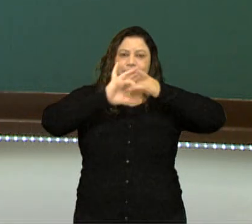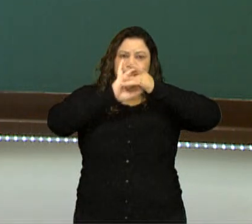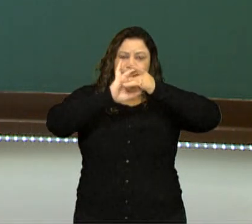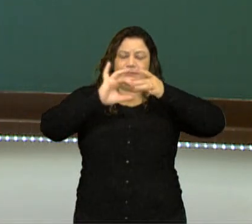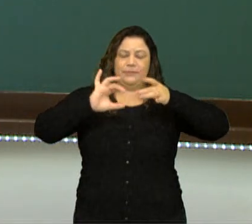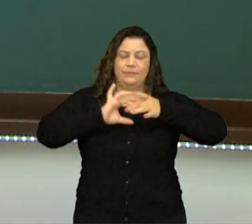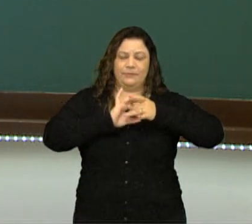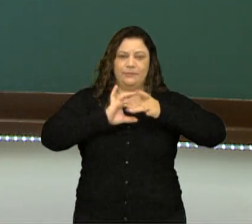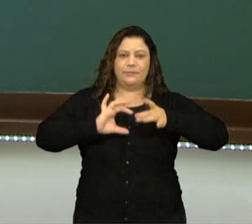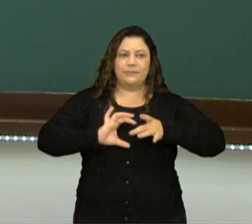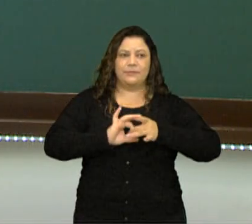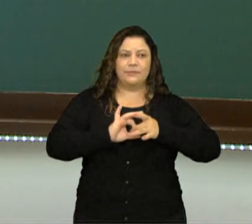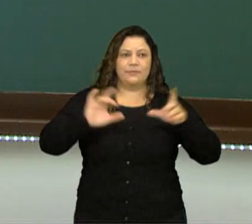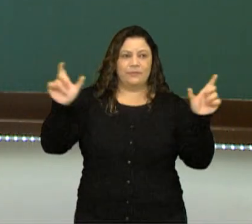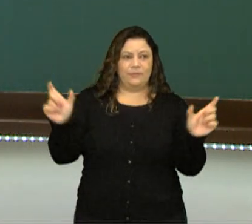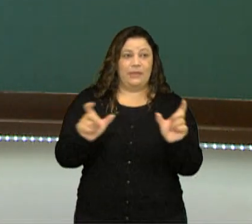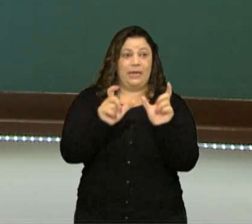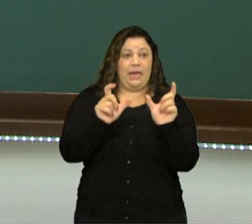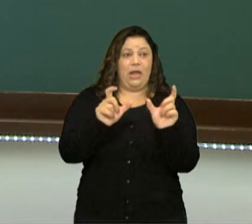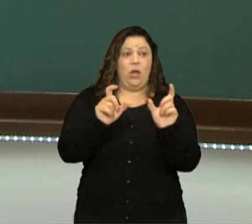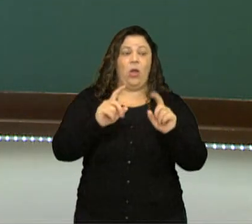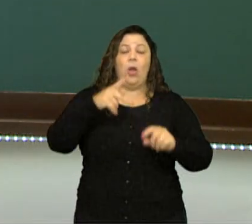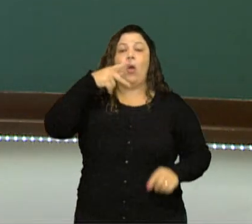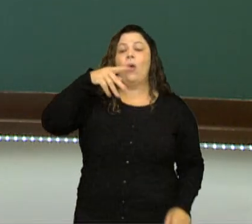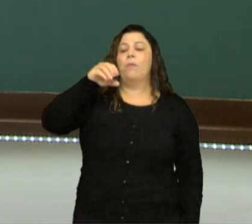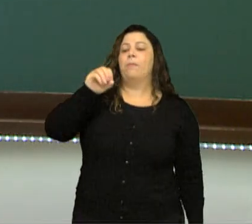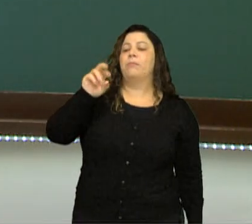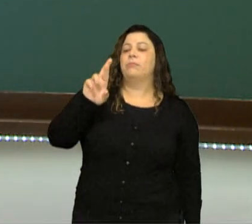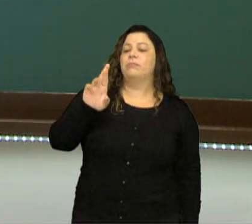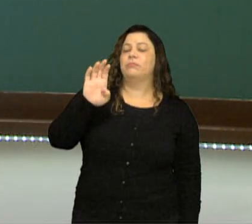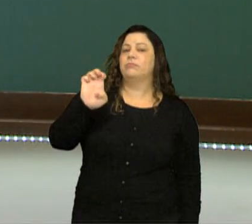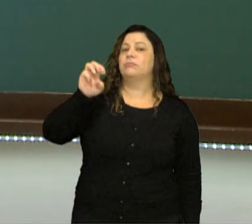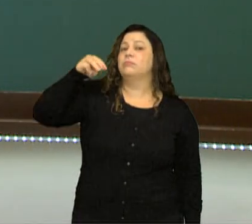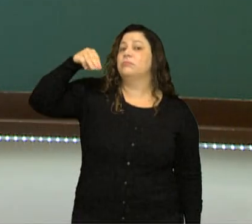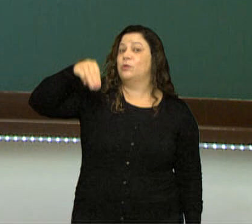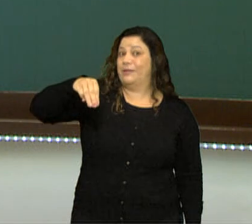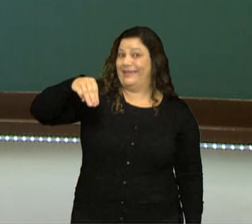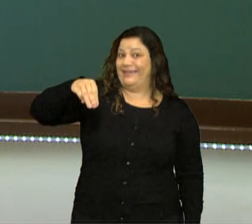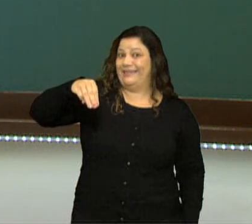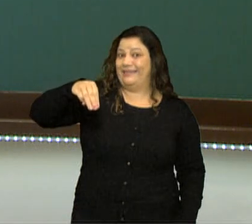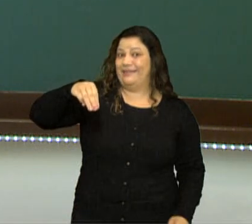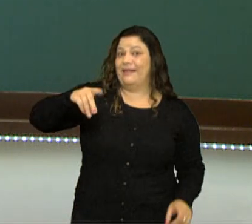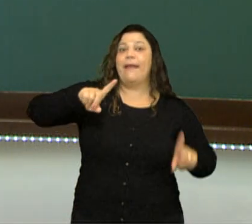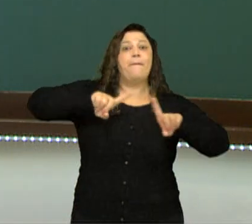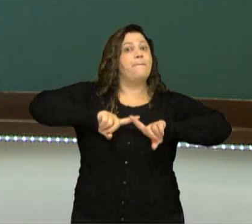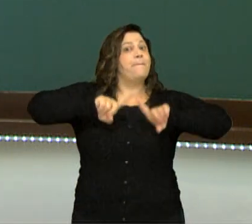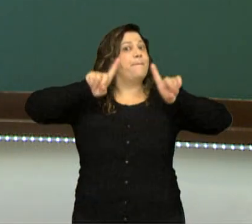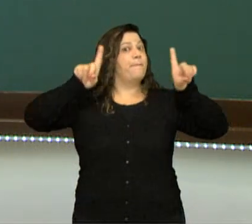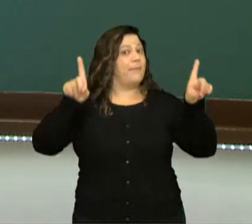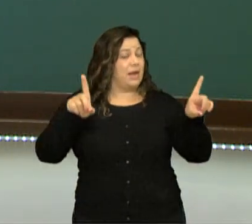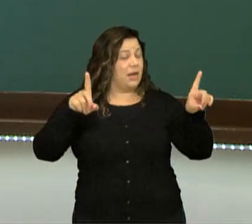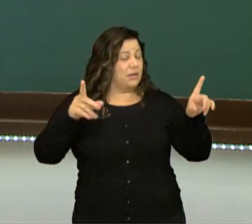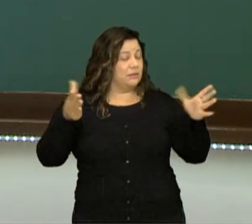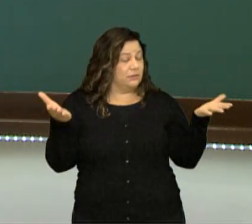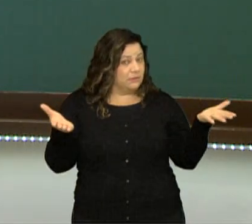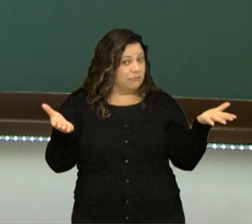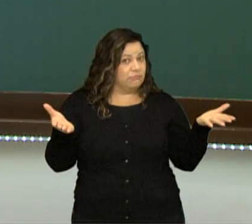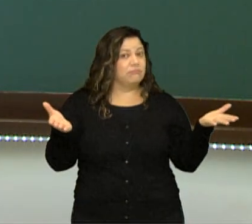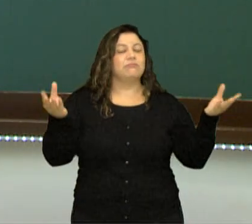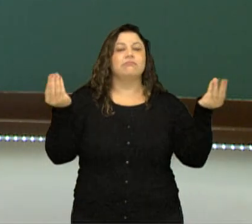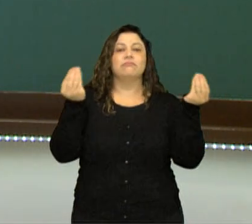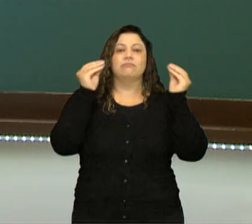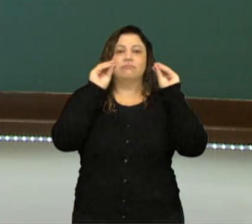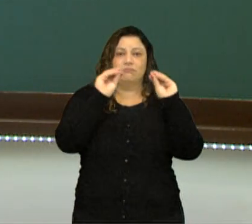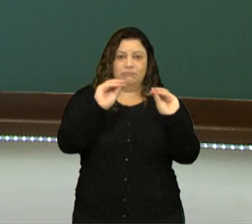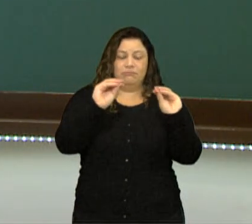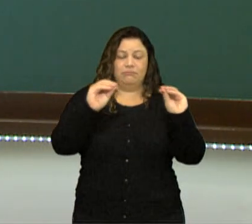aditiva. Porém, não chegou na hora, o porém, oposição, o valor de mas. Então, uma oração